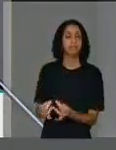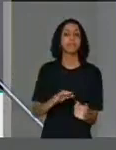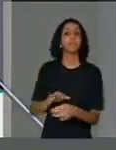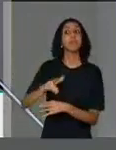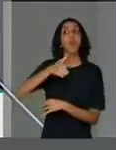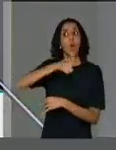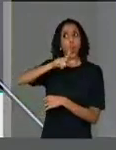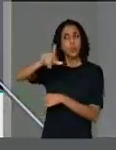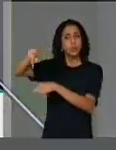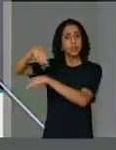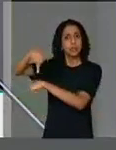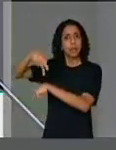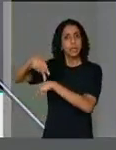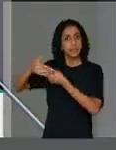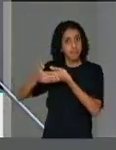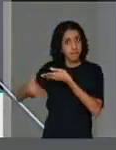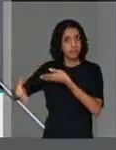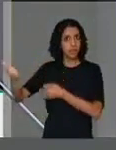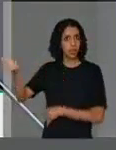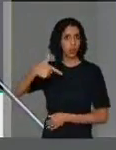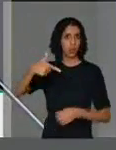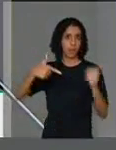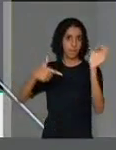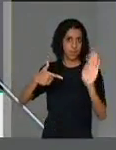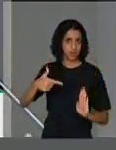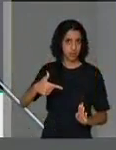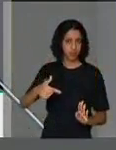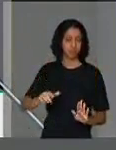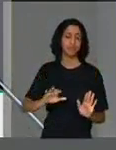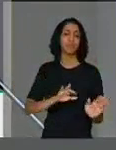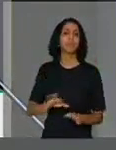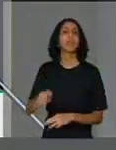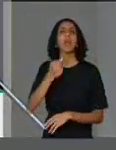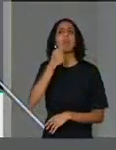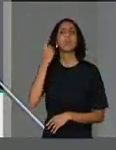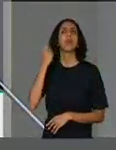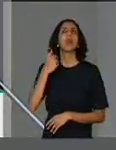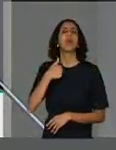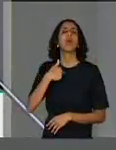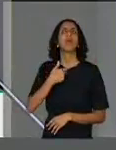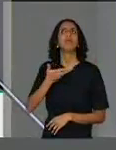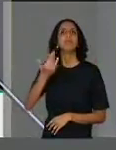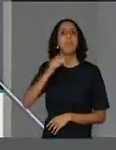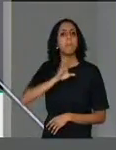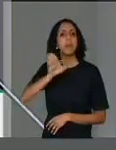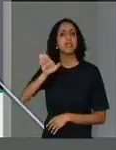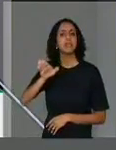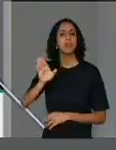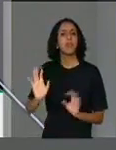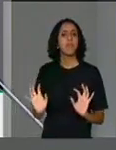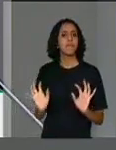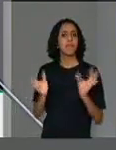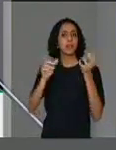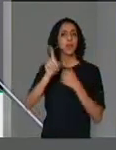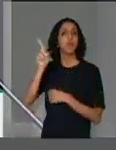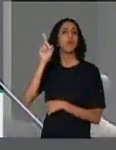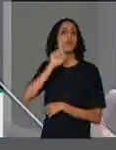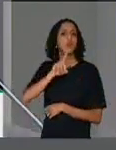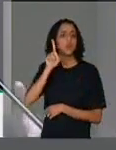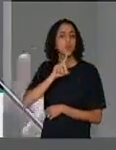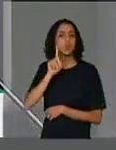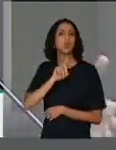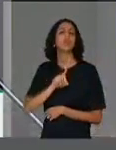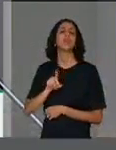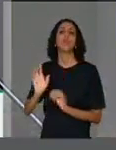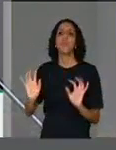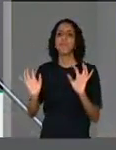avançaram mais do que nós e nós precisamos avançar também. Eu, uma vez, participando de um evento, deputada Érica, nos Estados Unidos, um